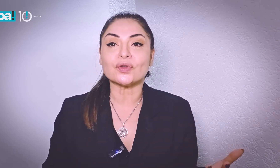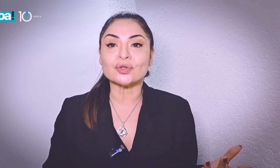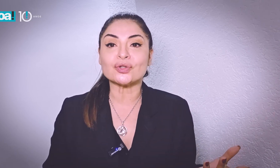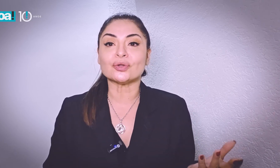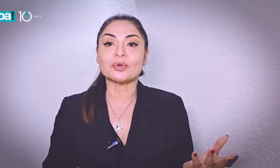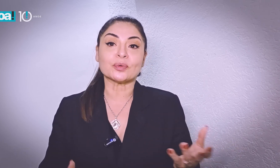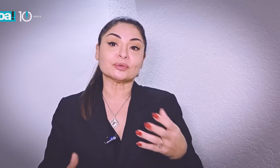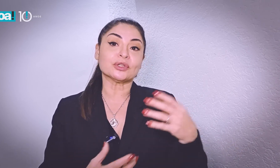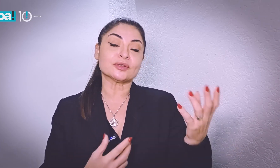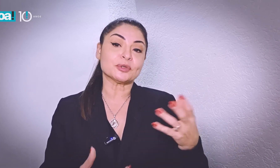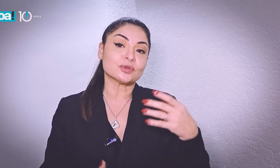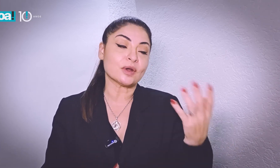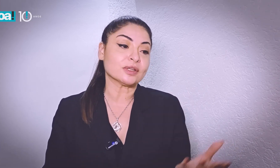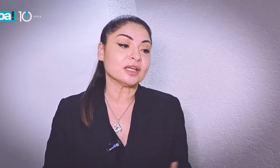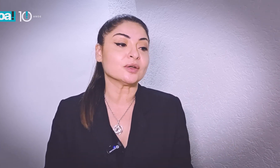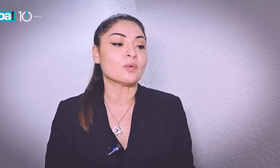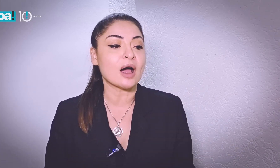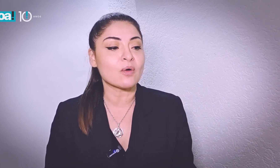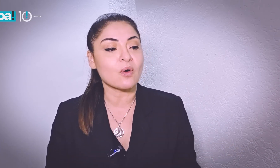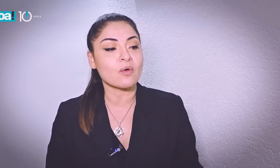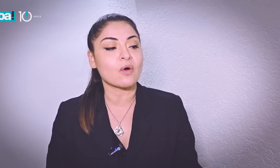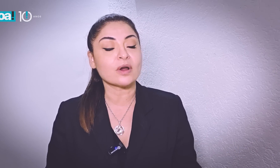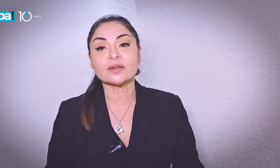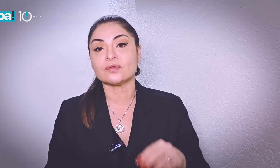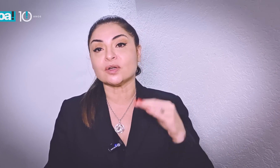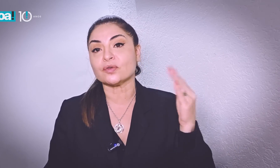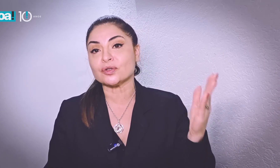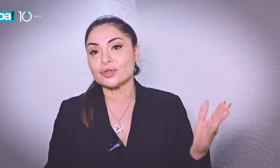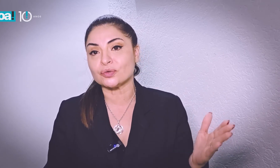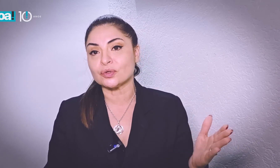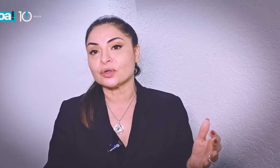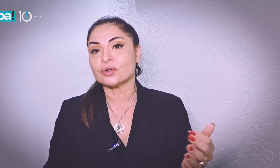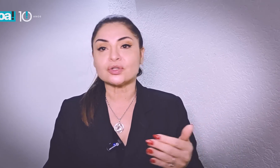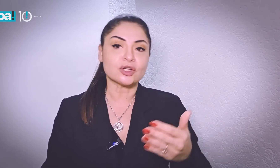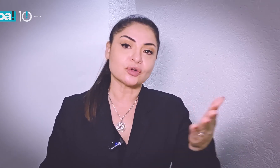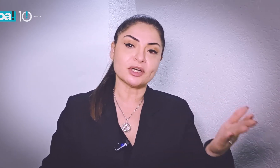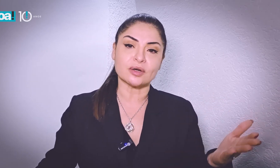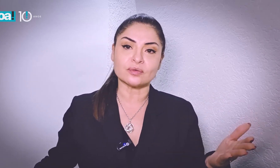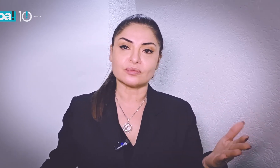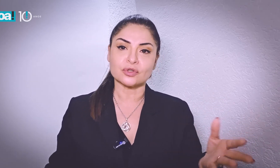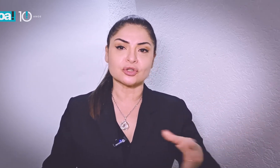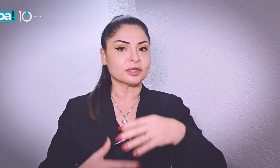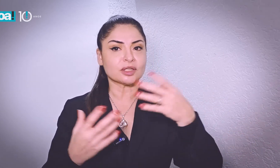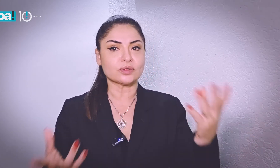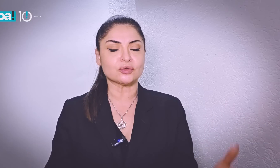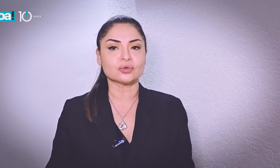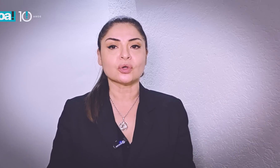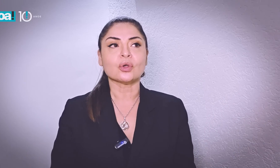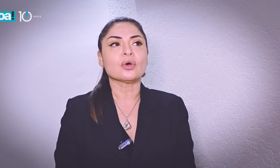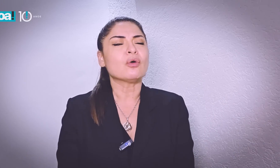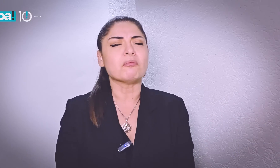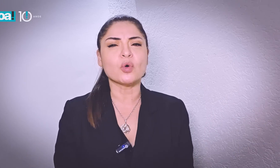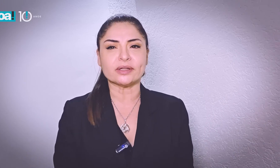se ofendido, porque quando muitas pessoas falam dele com álcool, alcoólico, fica ofendido. Já Dilma não. Dilma tratou